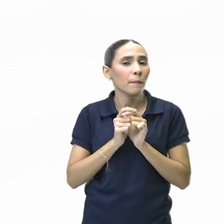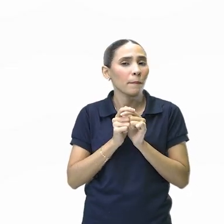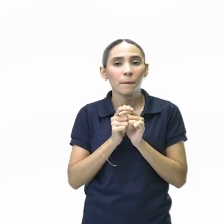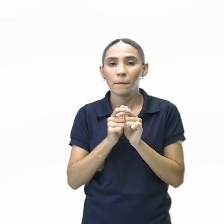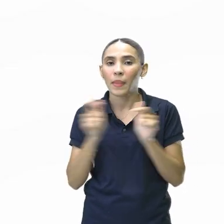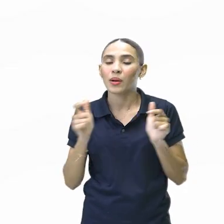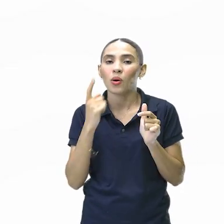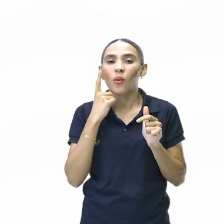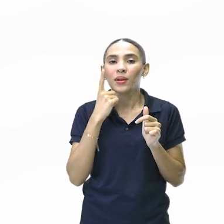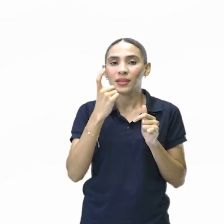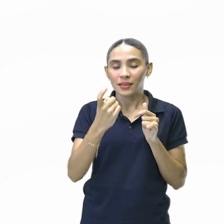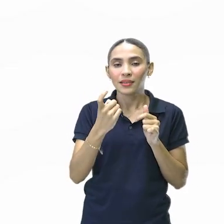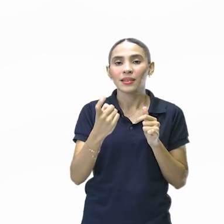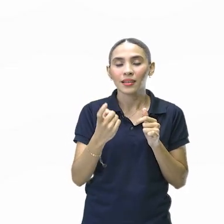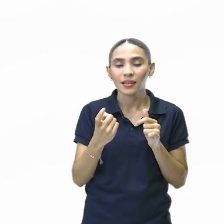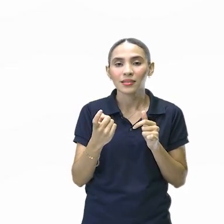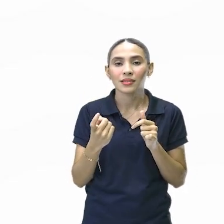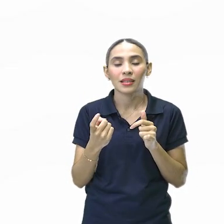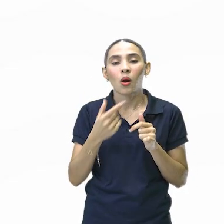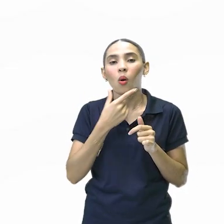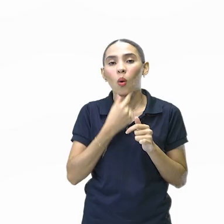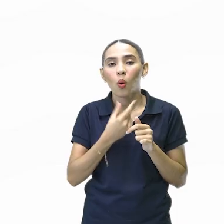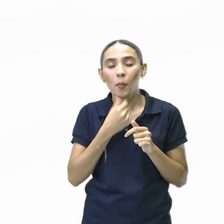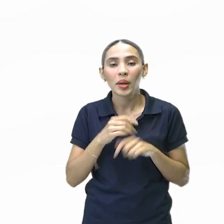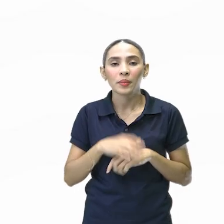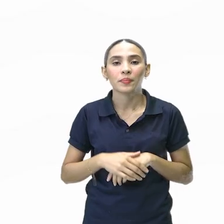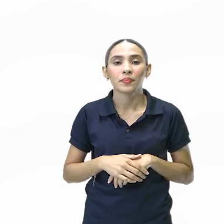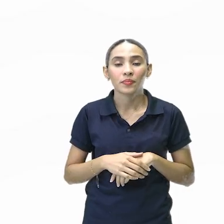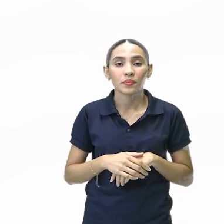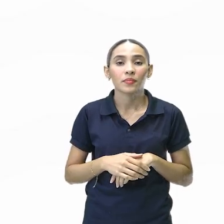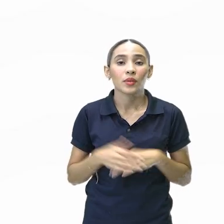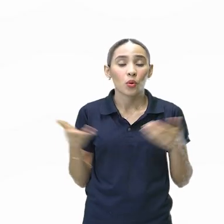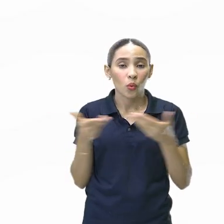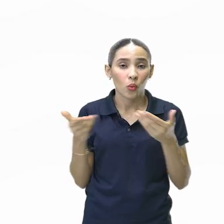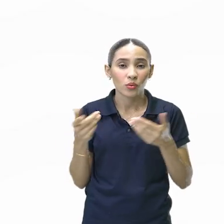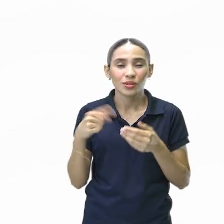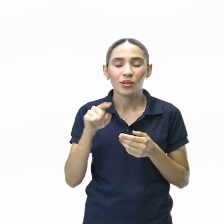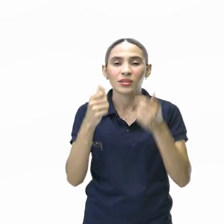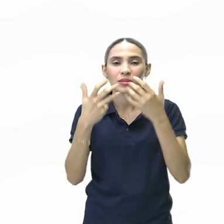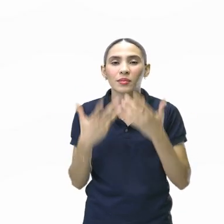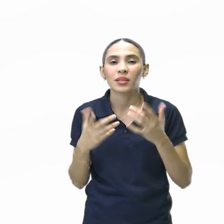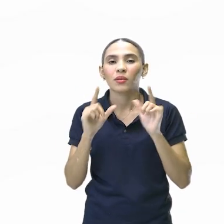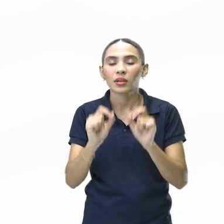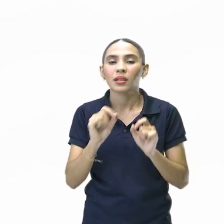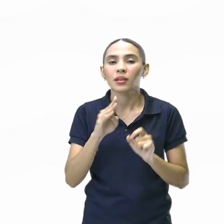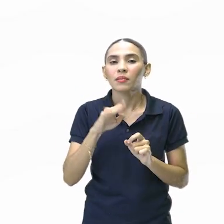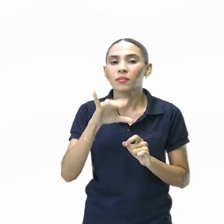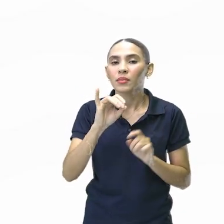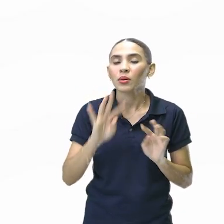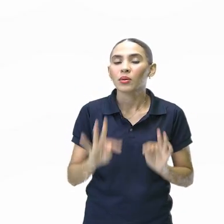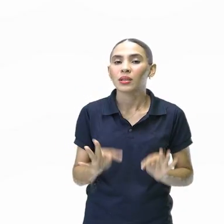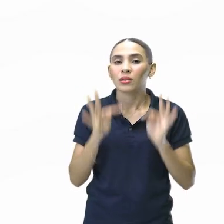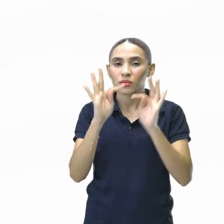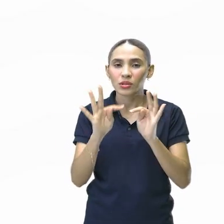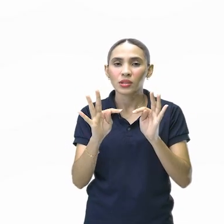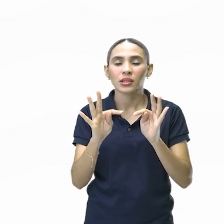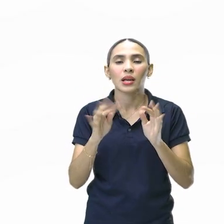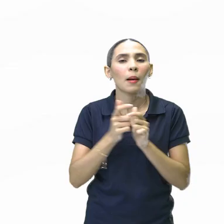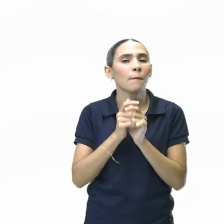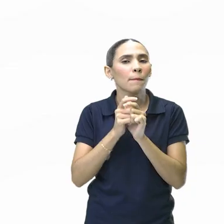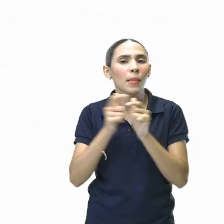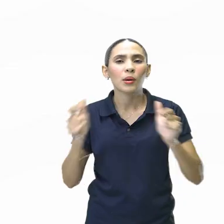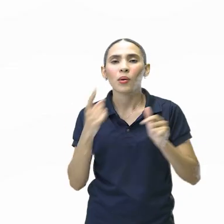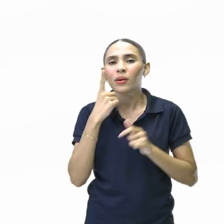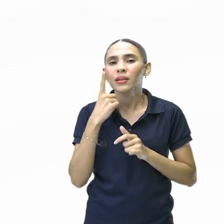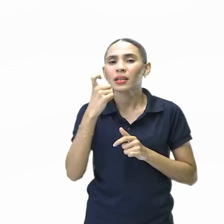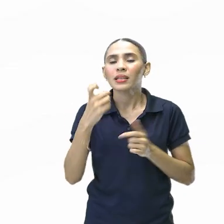áreas de maior interesse, né, para o homem. Atualmente, quando a gente fala aí de biotecnologia, para maior